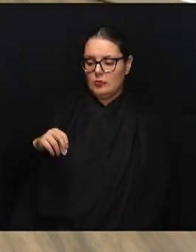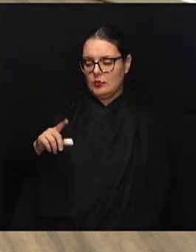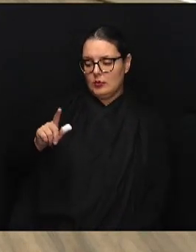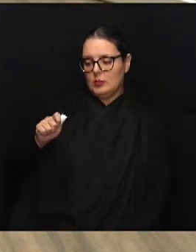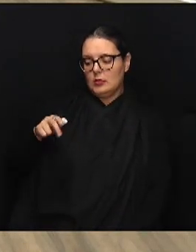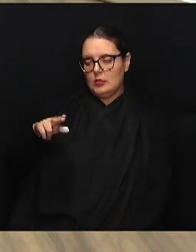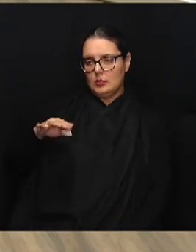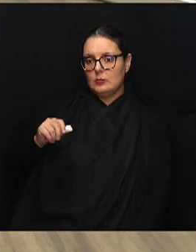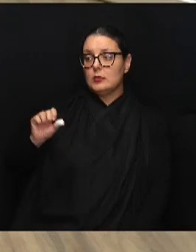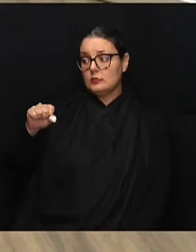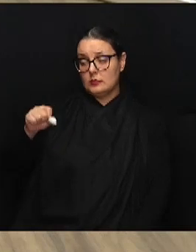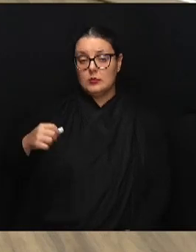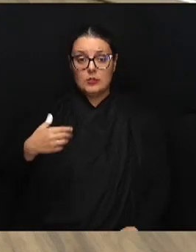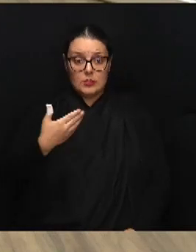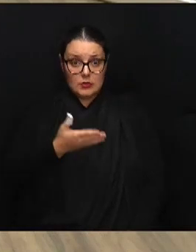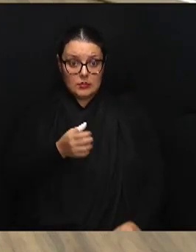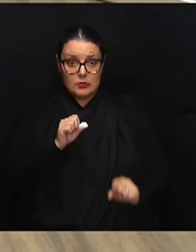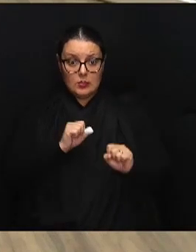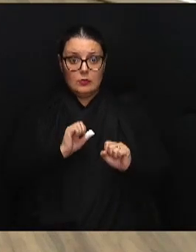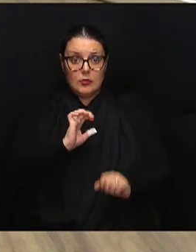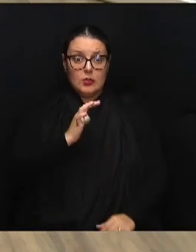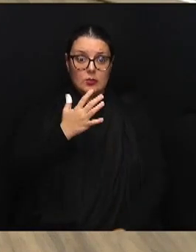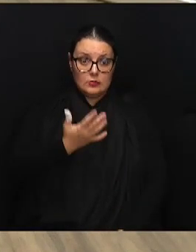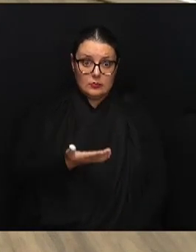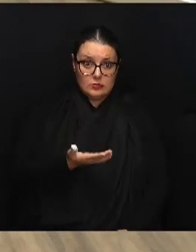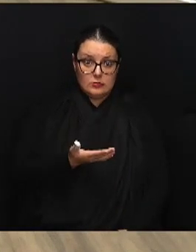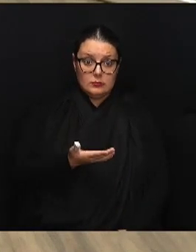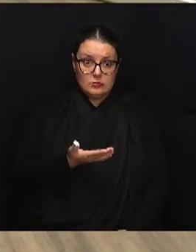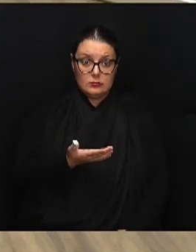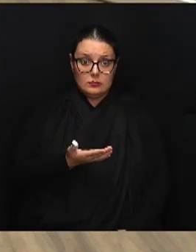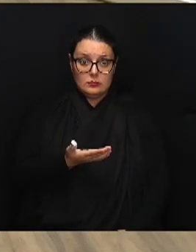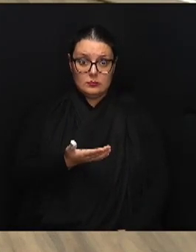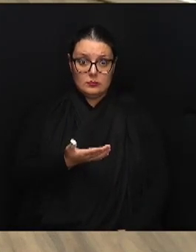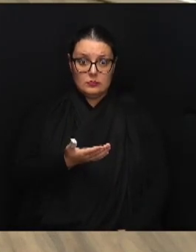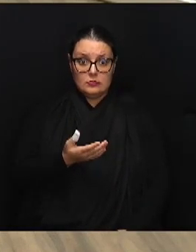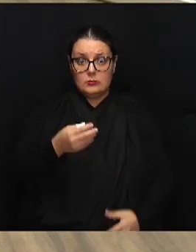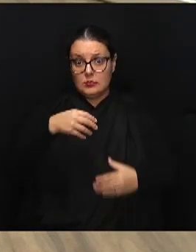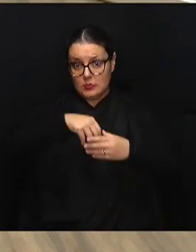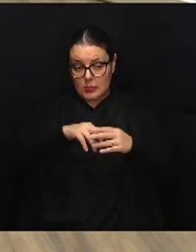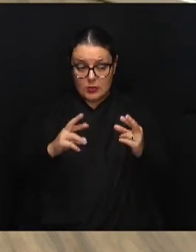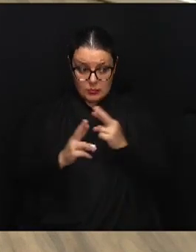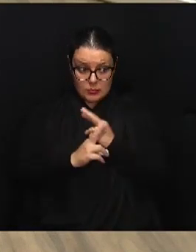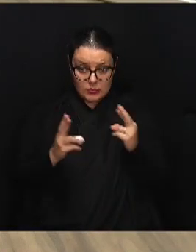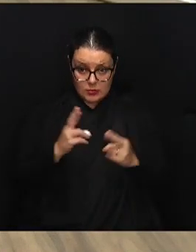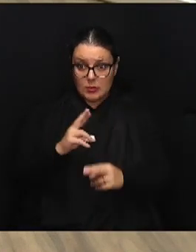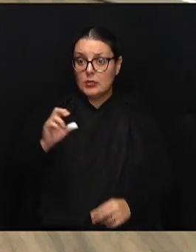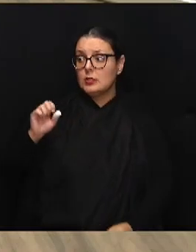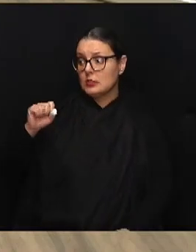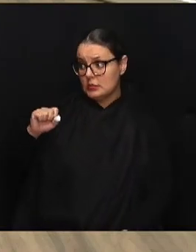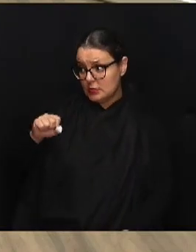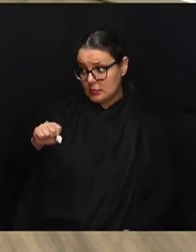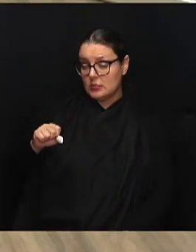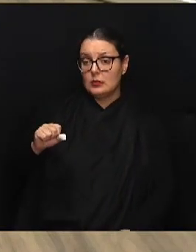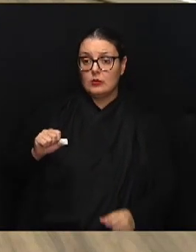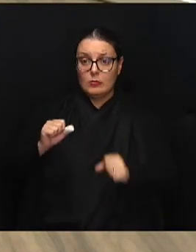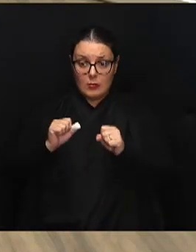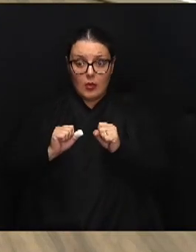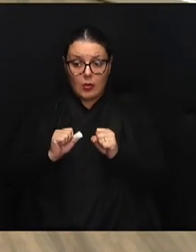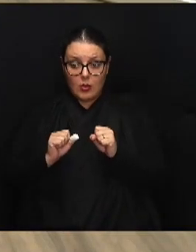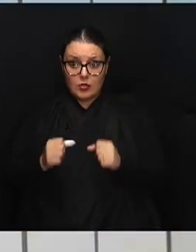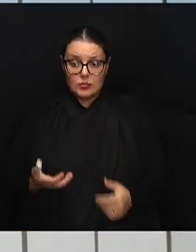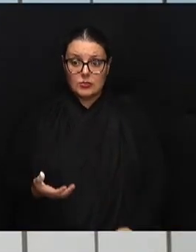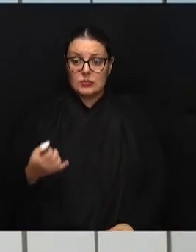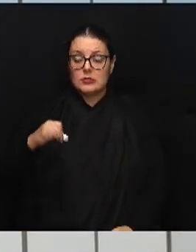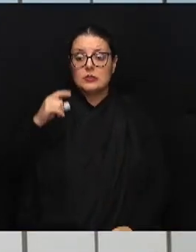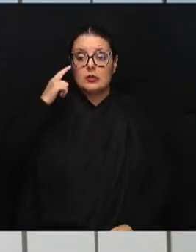é algo que pode acontecer mesmo você estando em uma relação. Exatamente. Porque se a gente